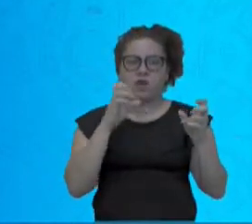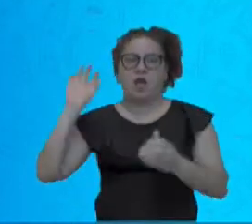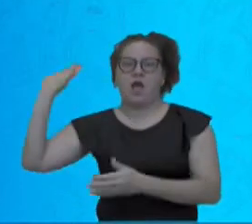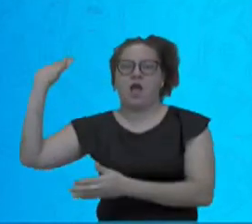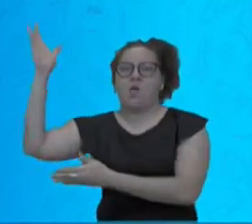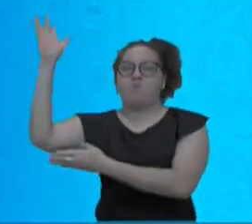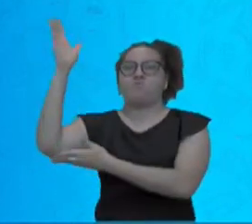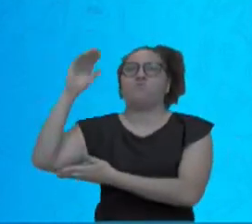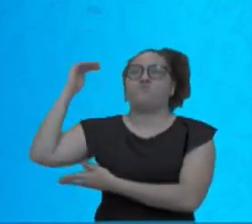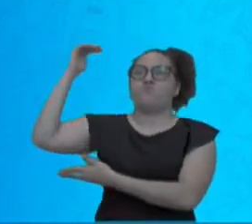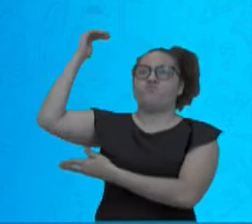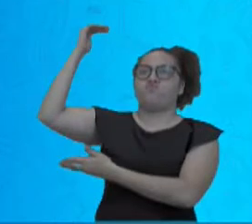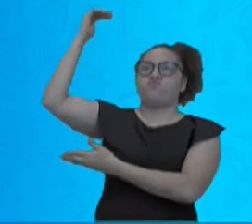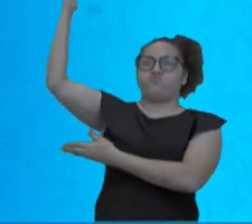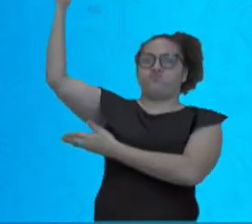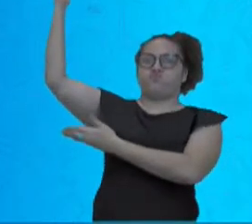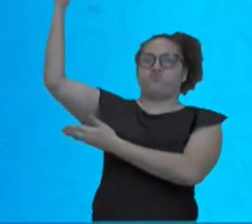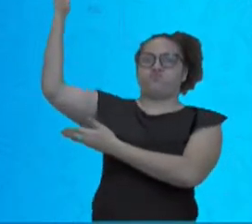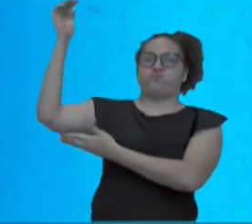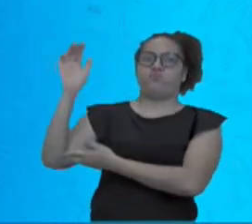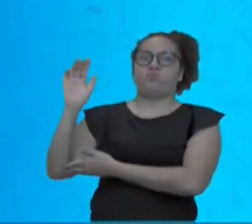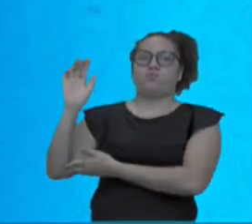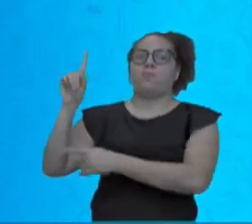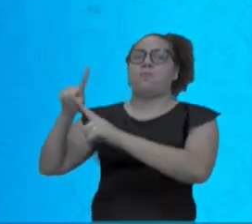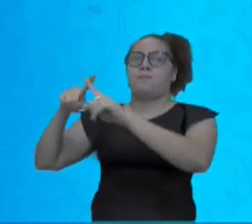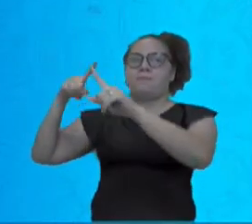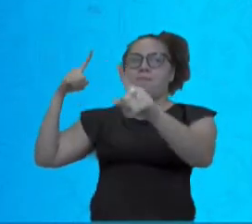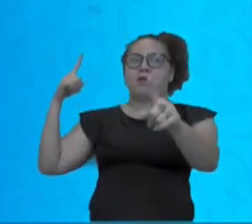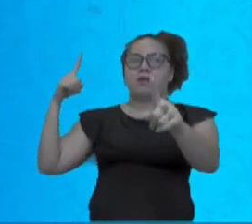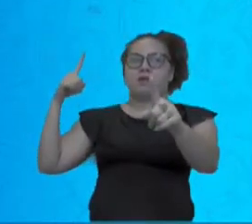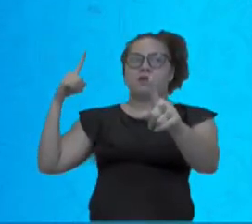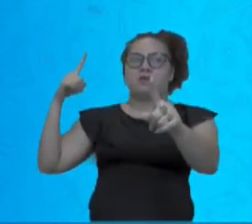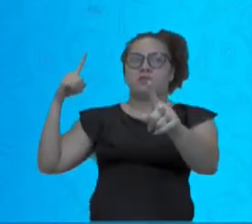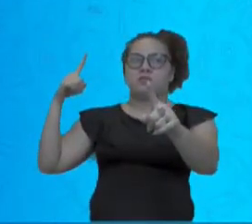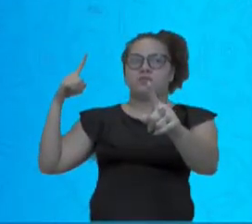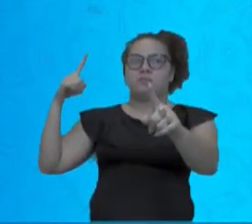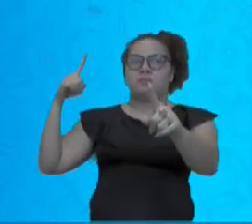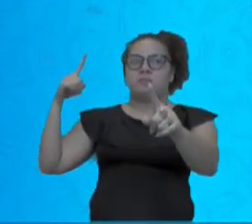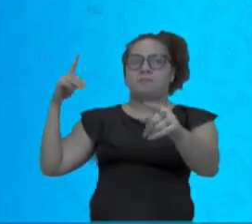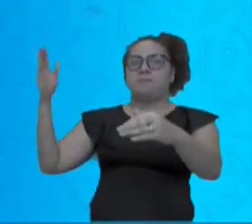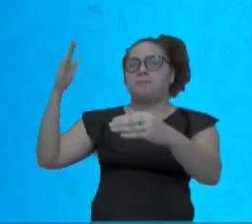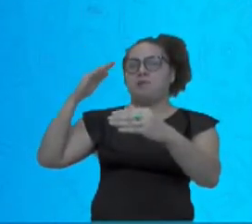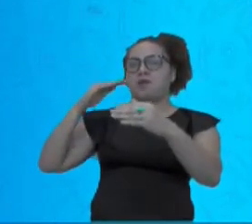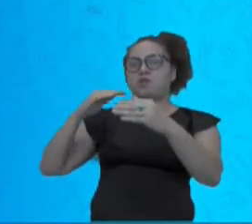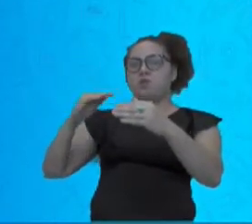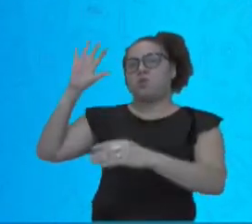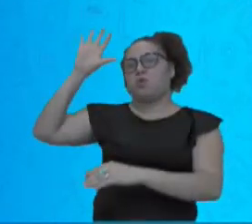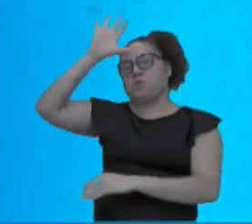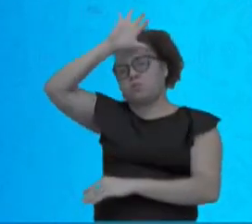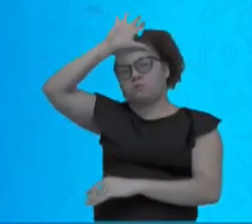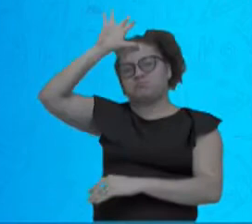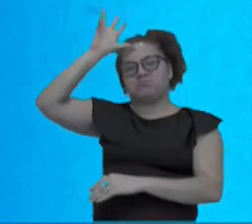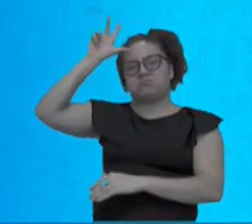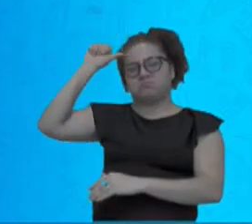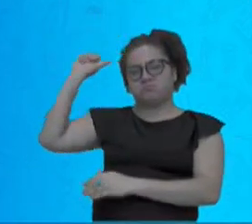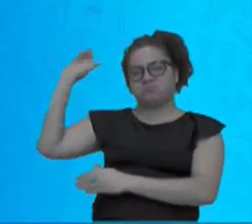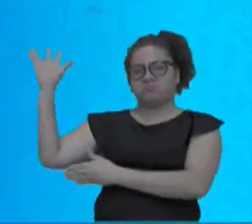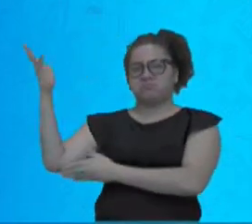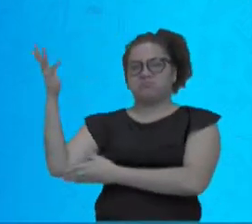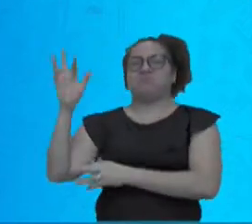são grandes, porém não tão grandes quanto da floresta